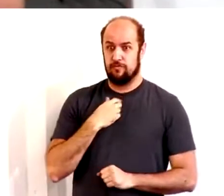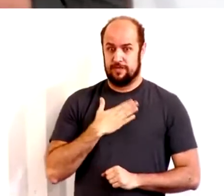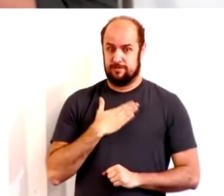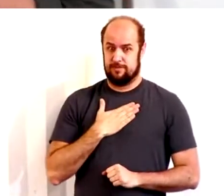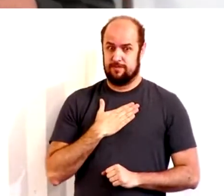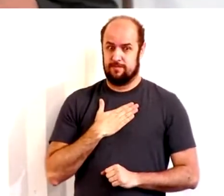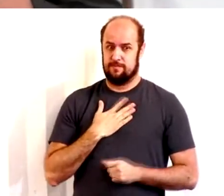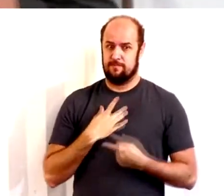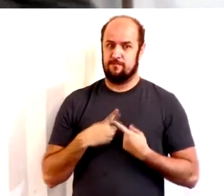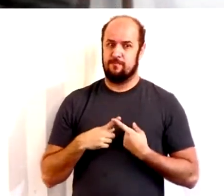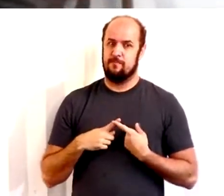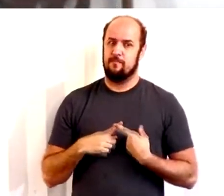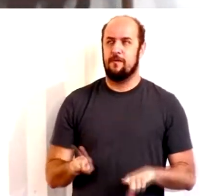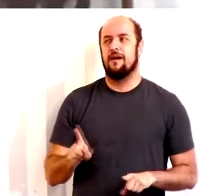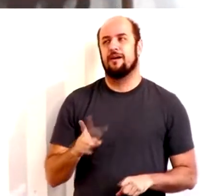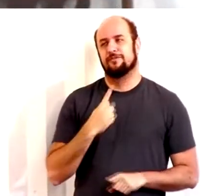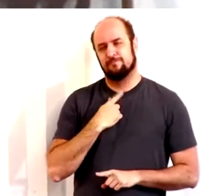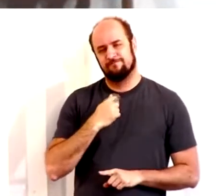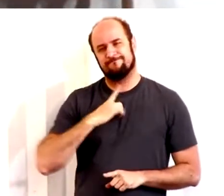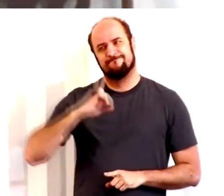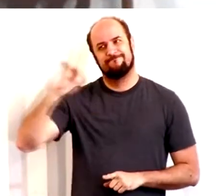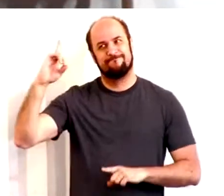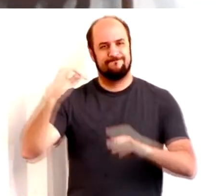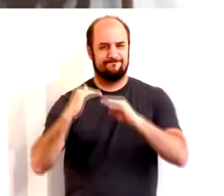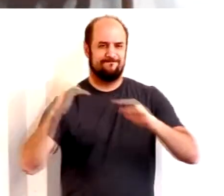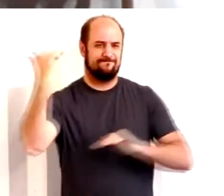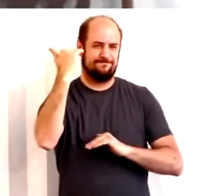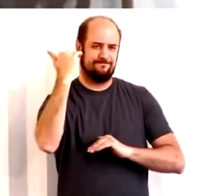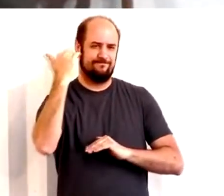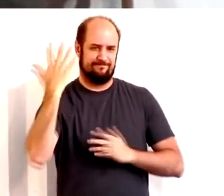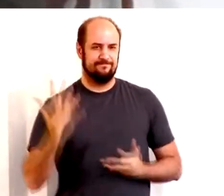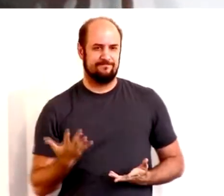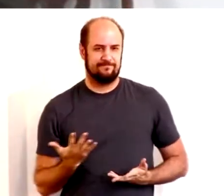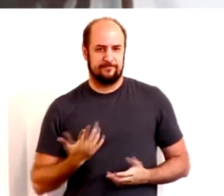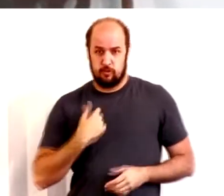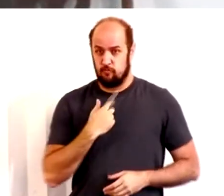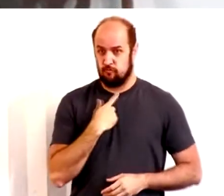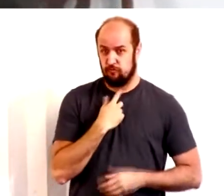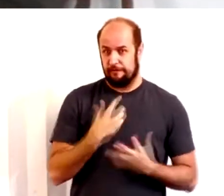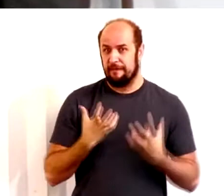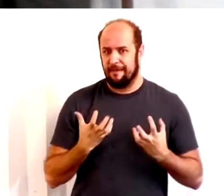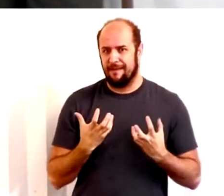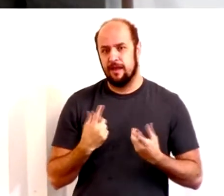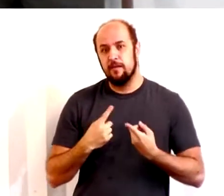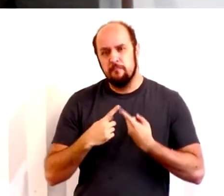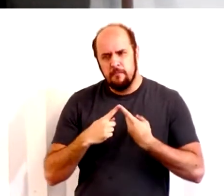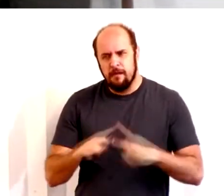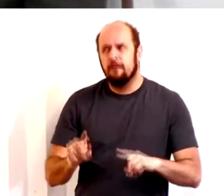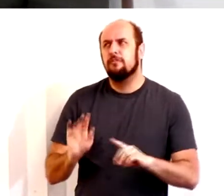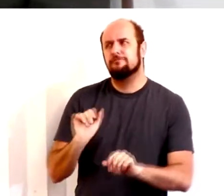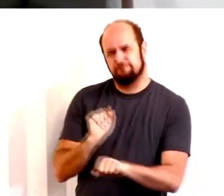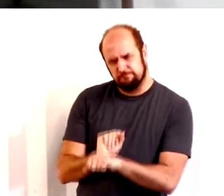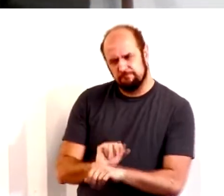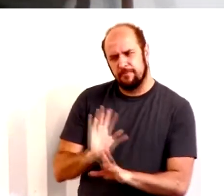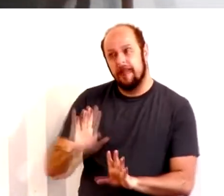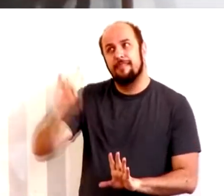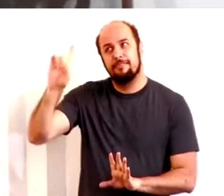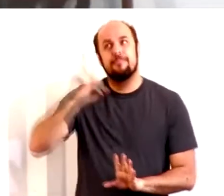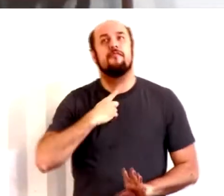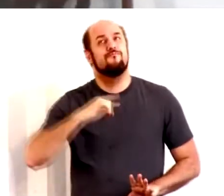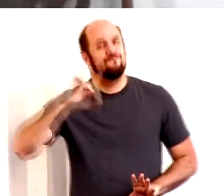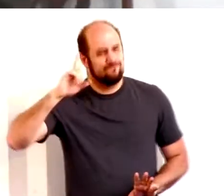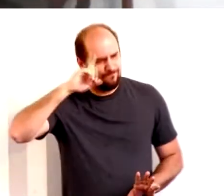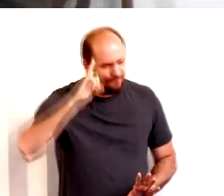desejo precisa ser concretizado se de fato for a vontade de Deus. É aquele que Paulo vai destacar antes